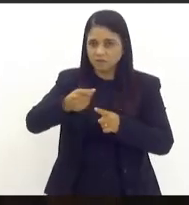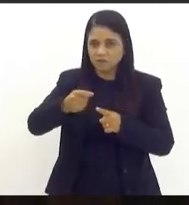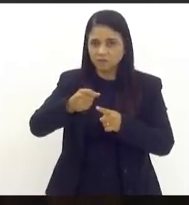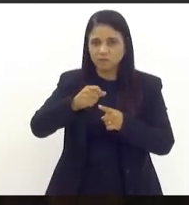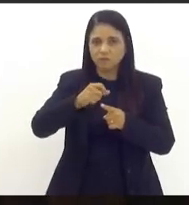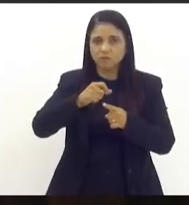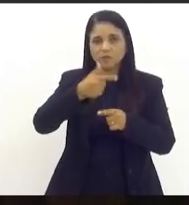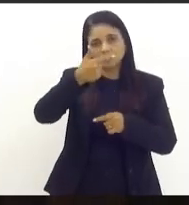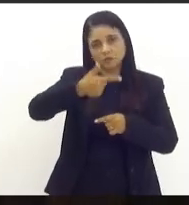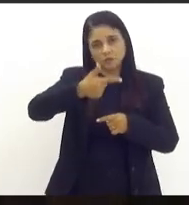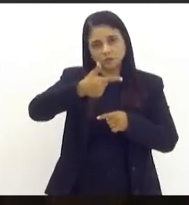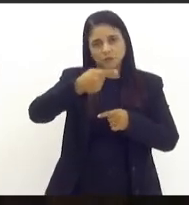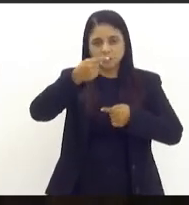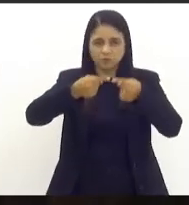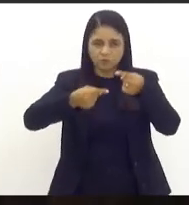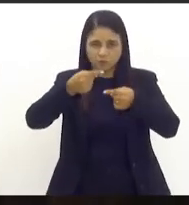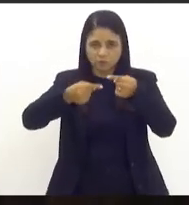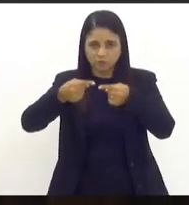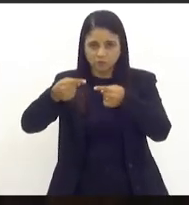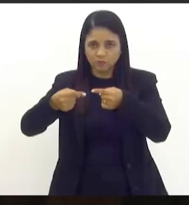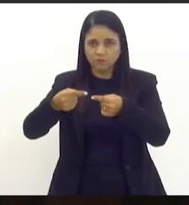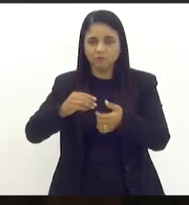para a segunda discussão